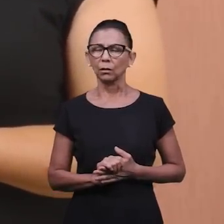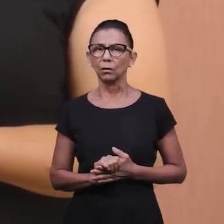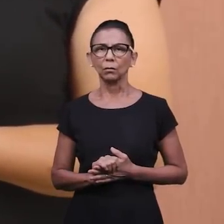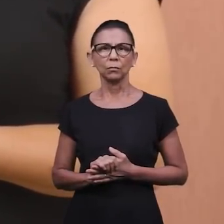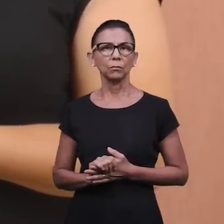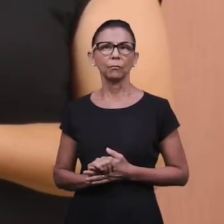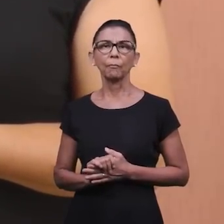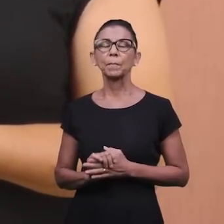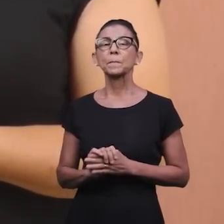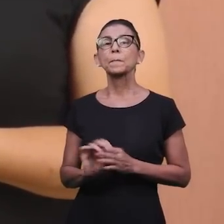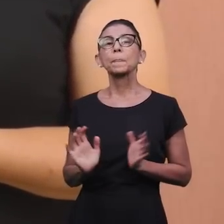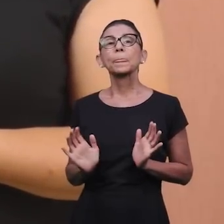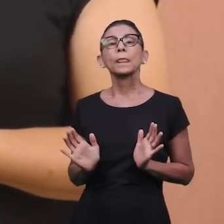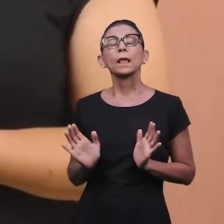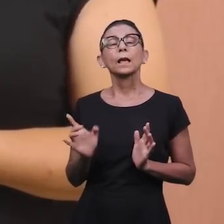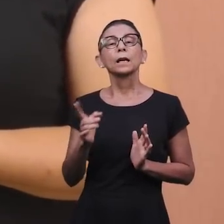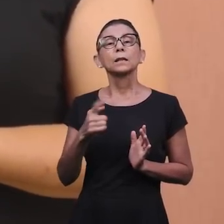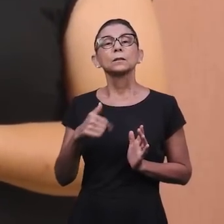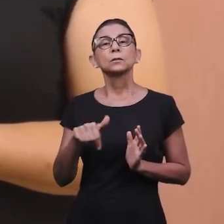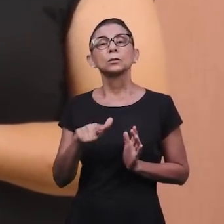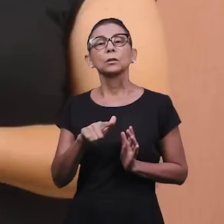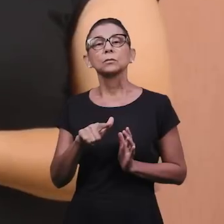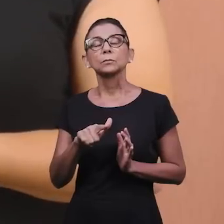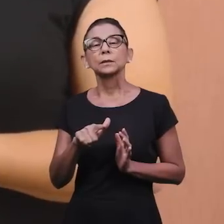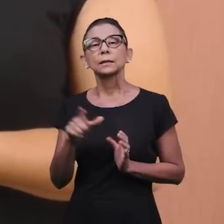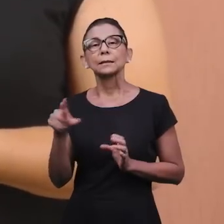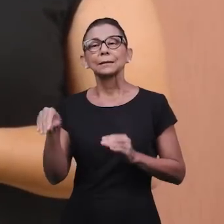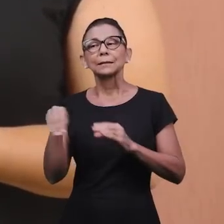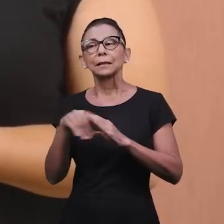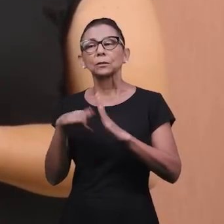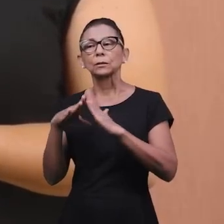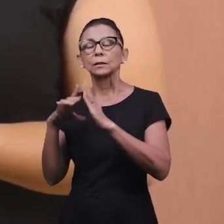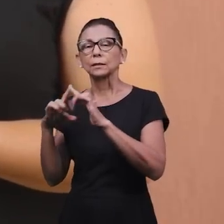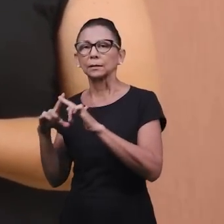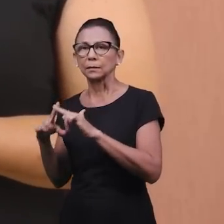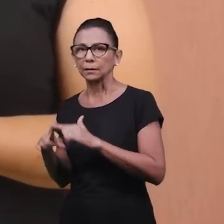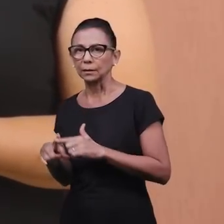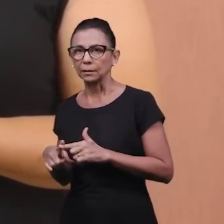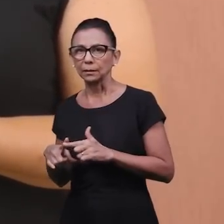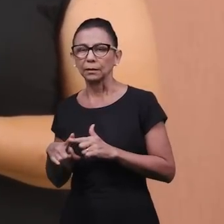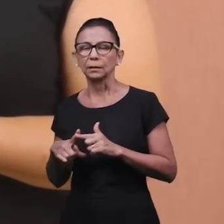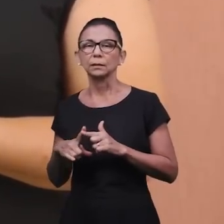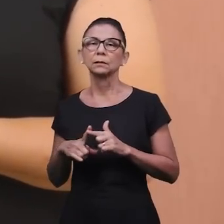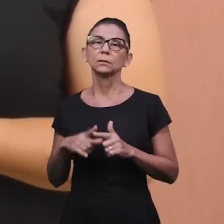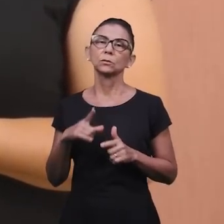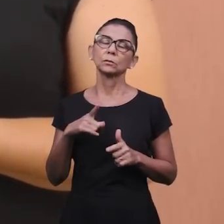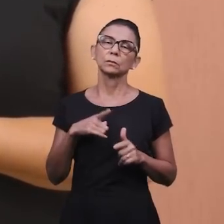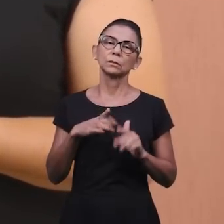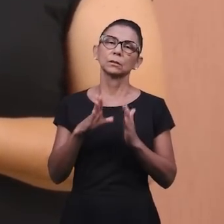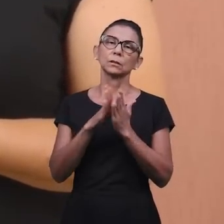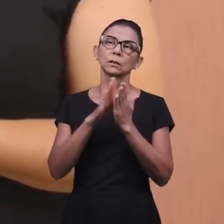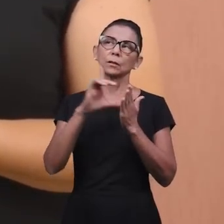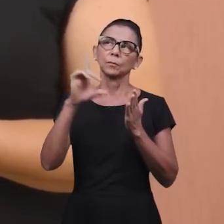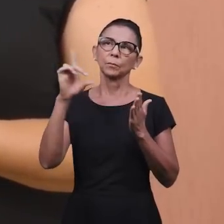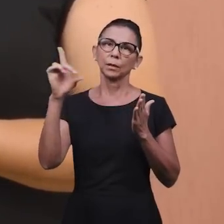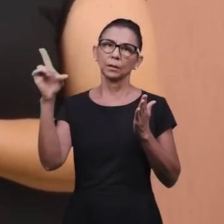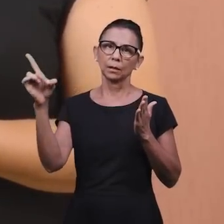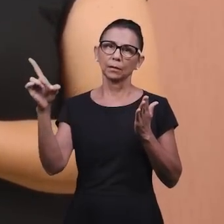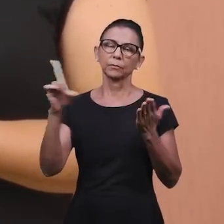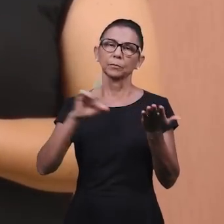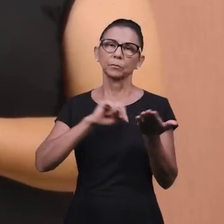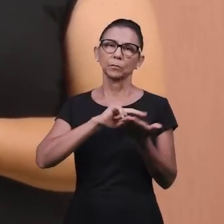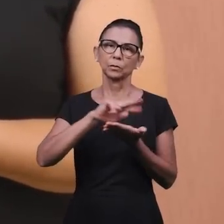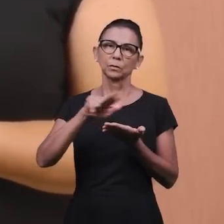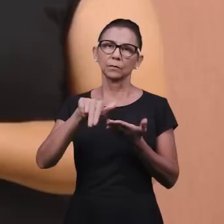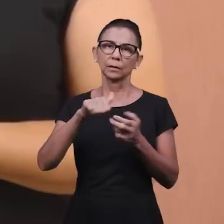que fazendo isso eu vou colocar ele em pé de igualdade com o resto da igreja. Lembrando que a igreja tem acesso à palavra por